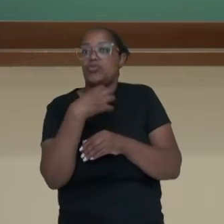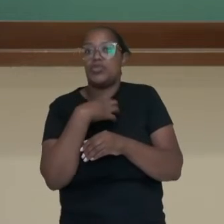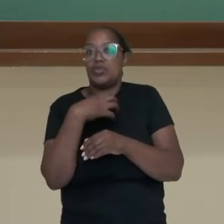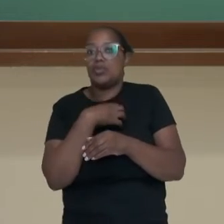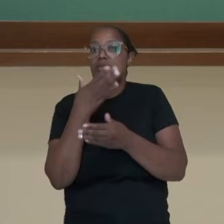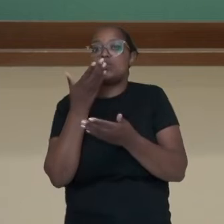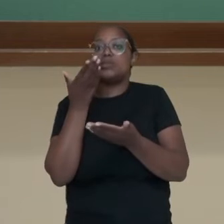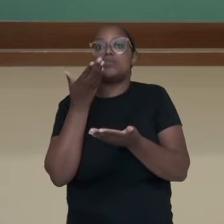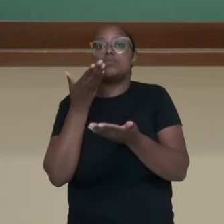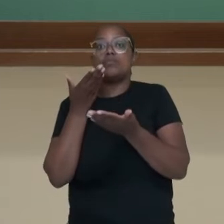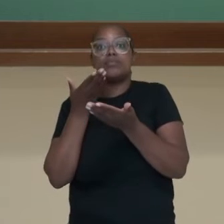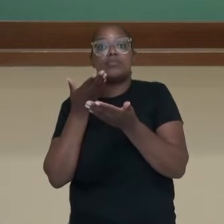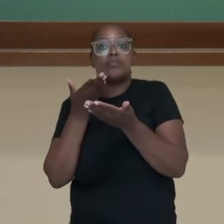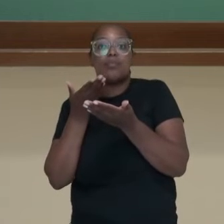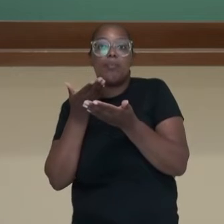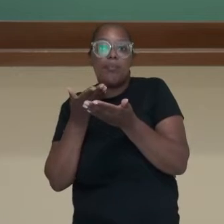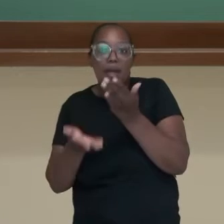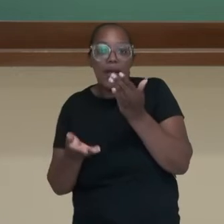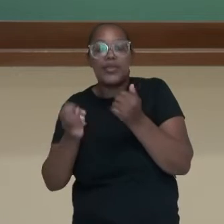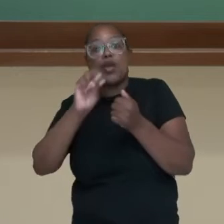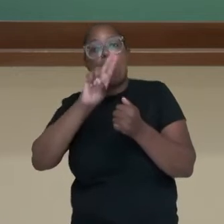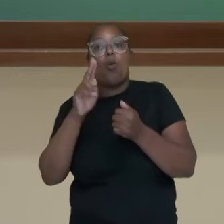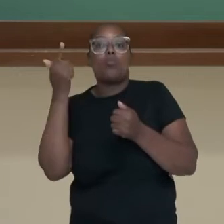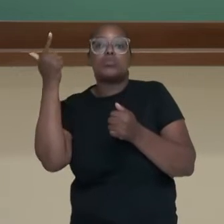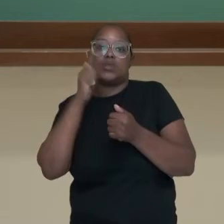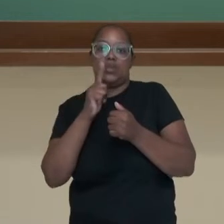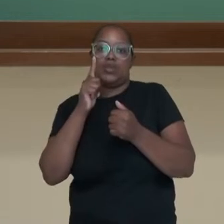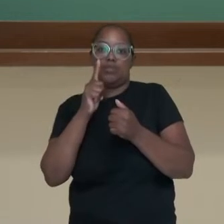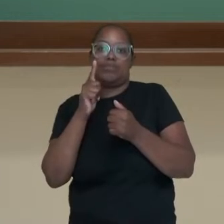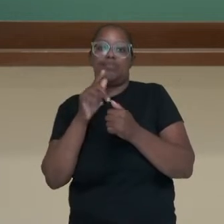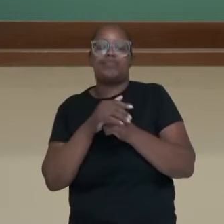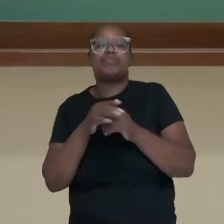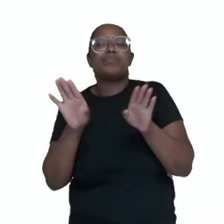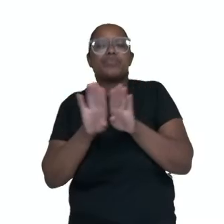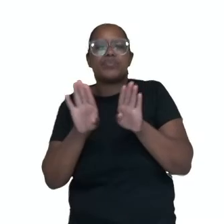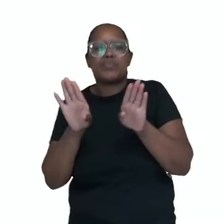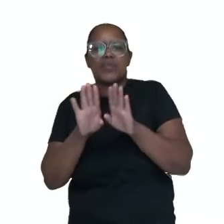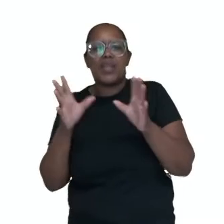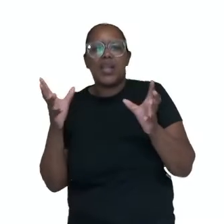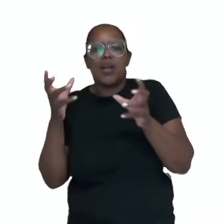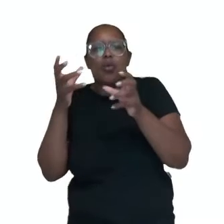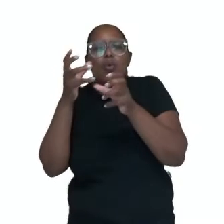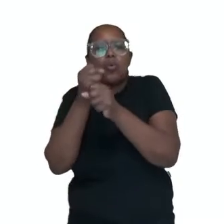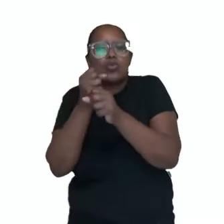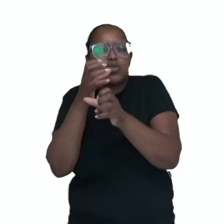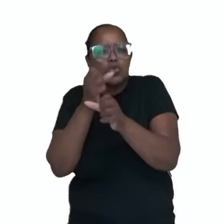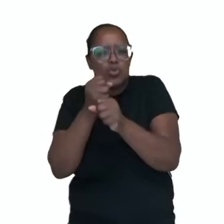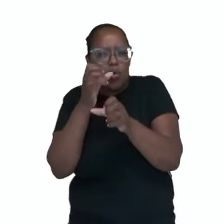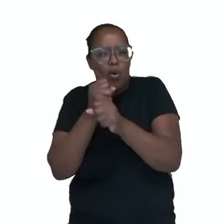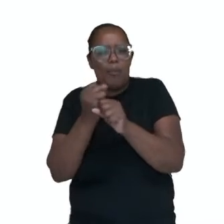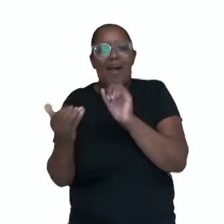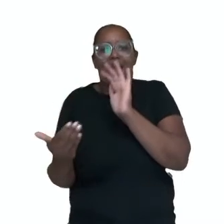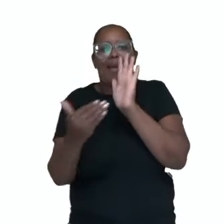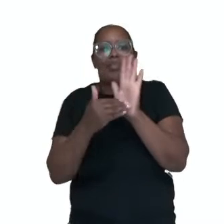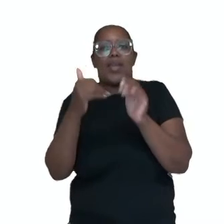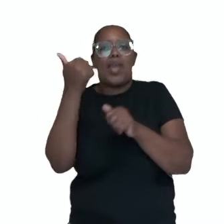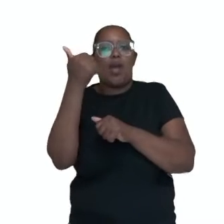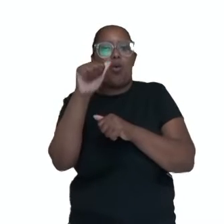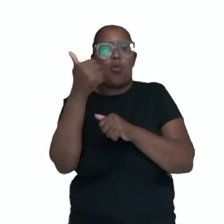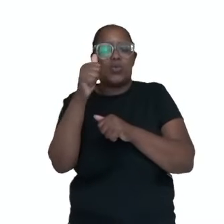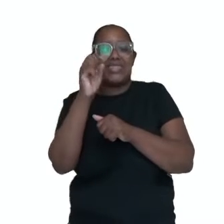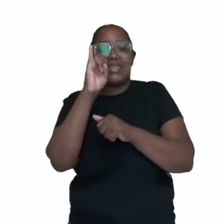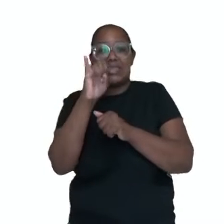acontece a pontuação no tênis de mesa. A contagem do set é feita até 11 e se houver